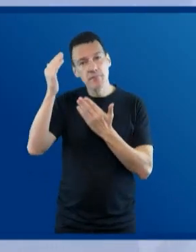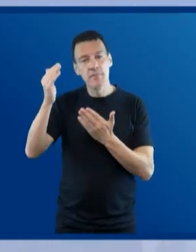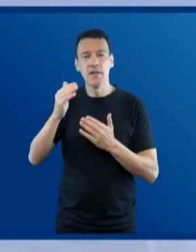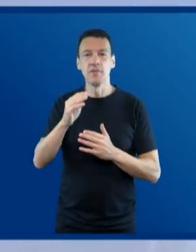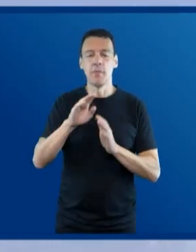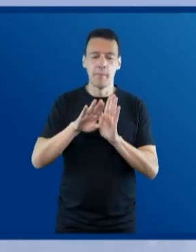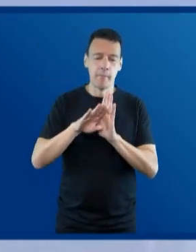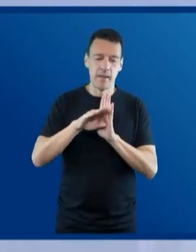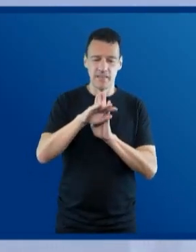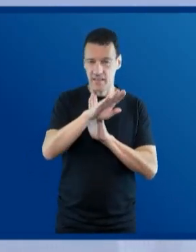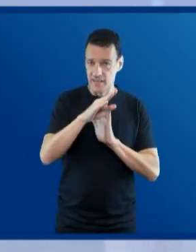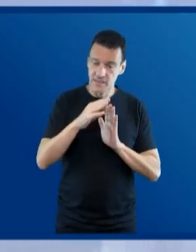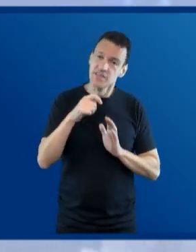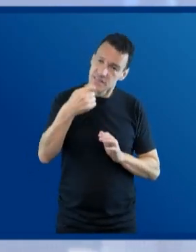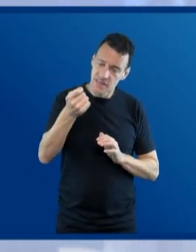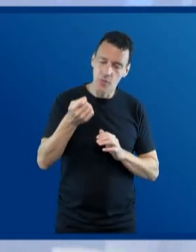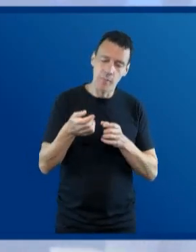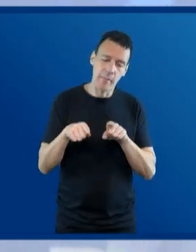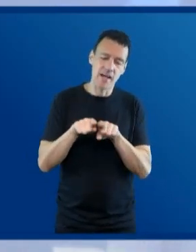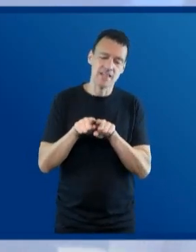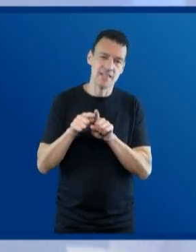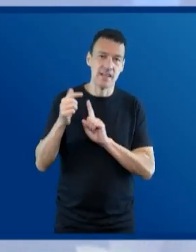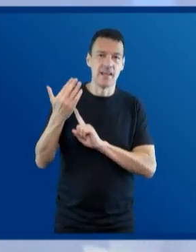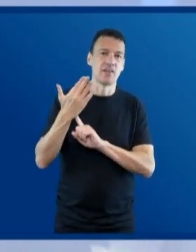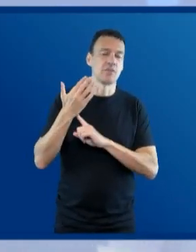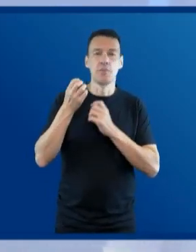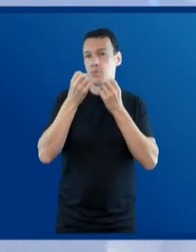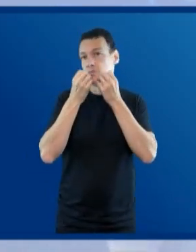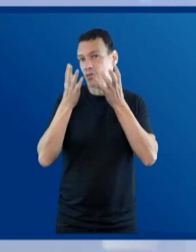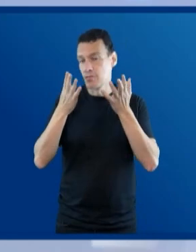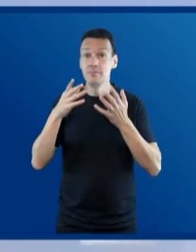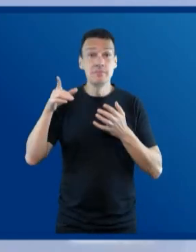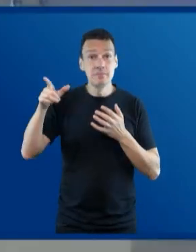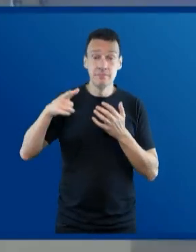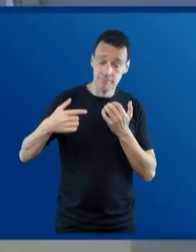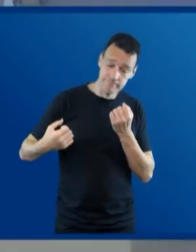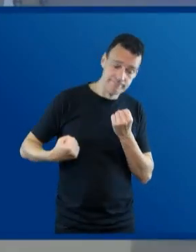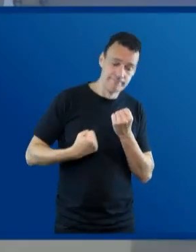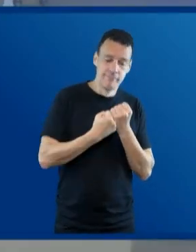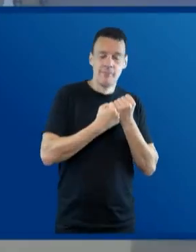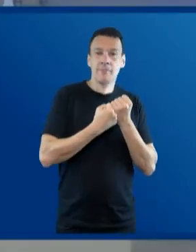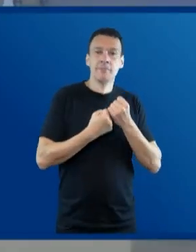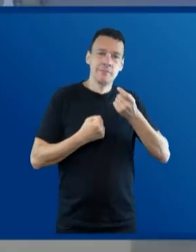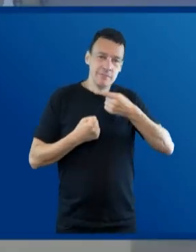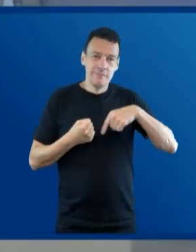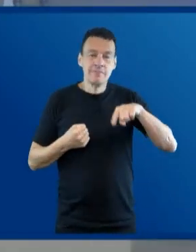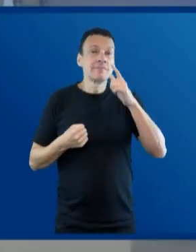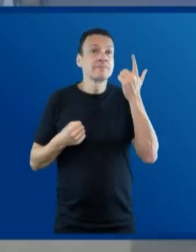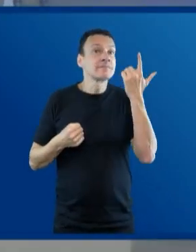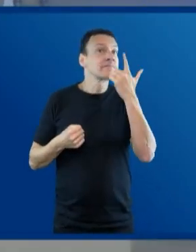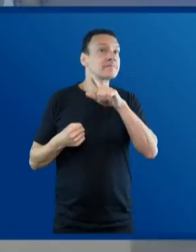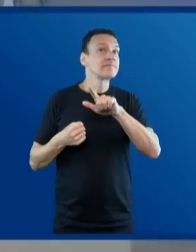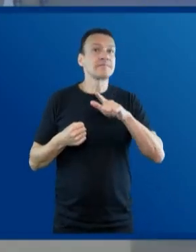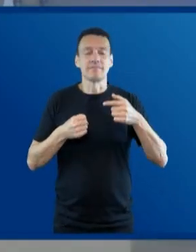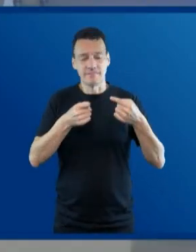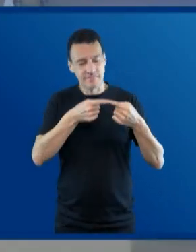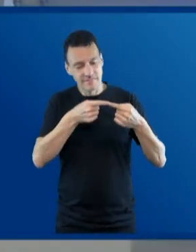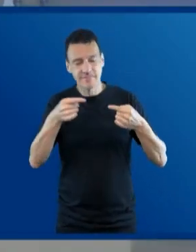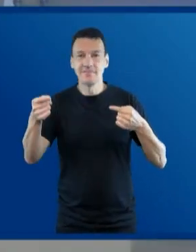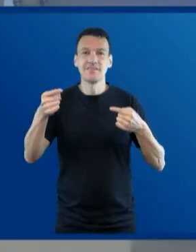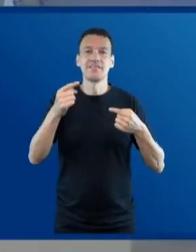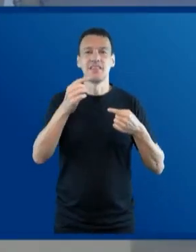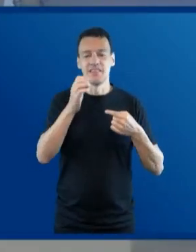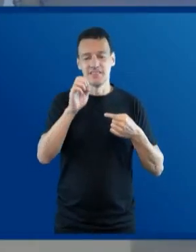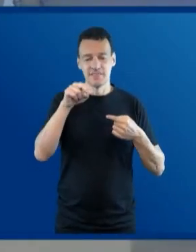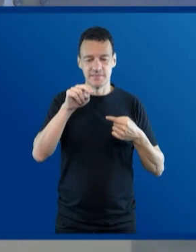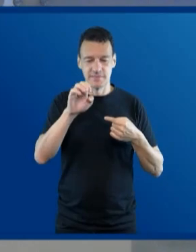uma grande parceira, cujo apoio foi fundamental para que a gente pudesse realizar a abertura da Semana ENEF. Então,